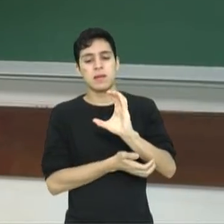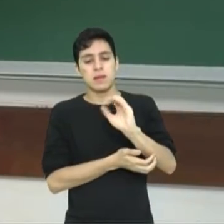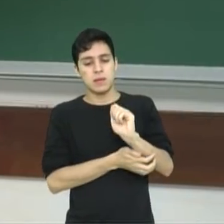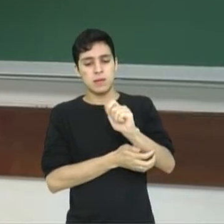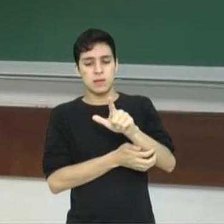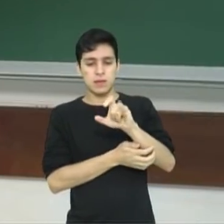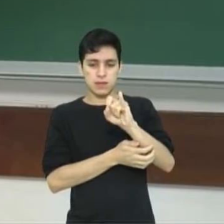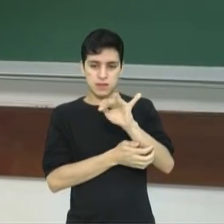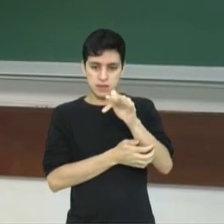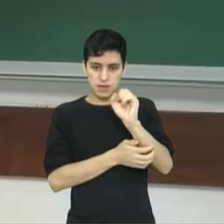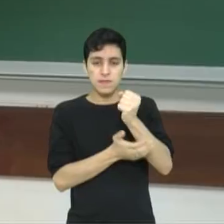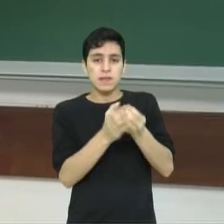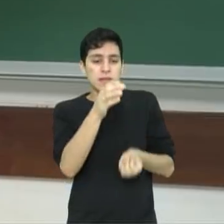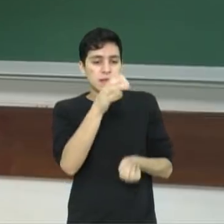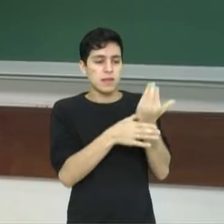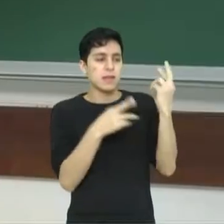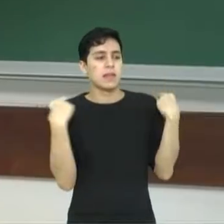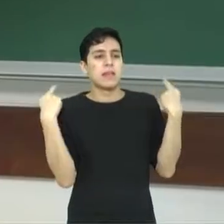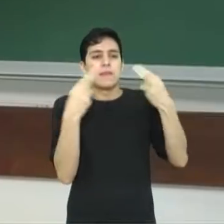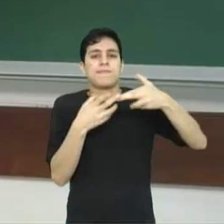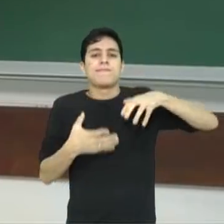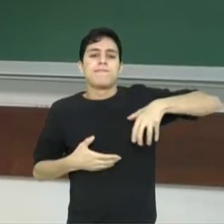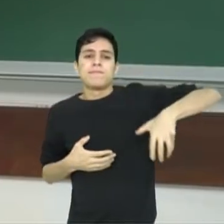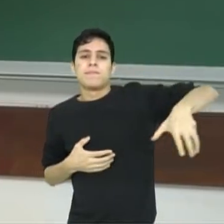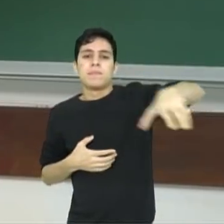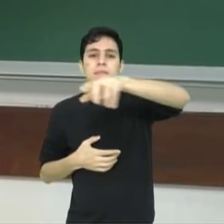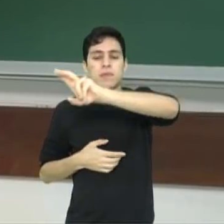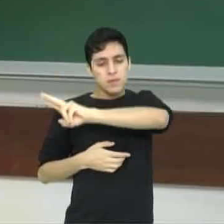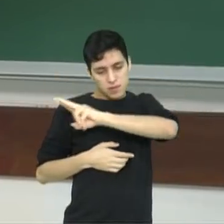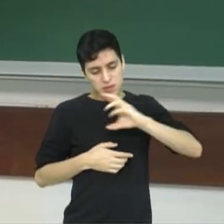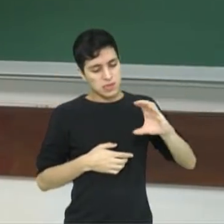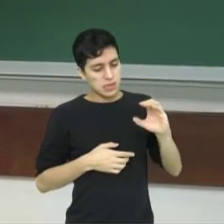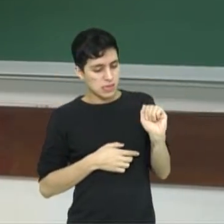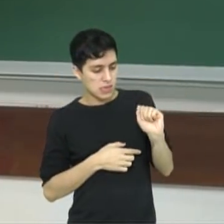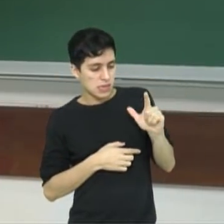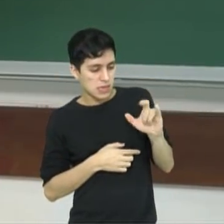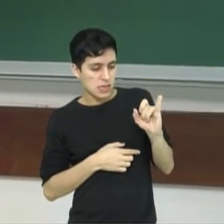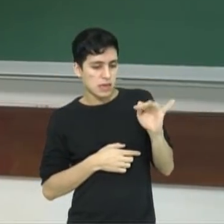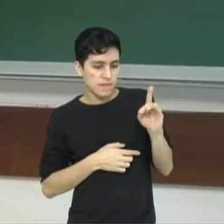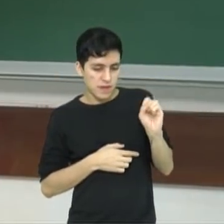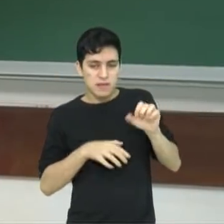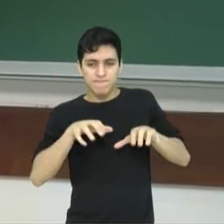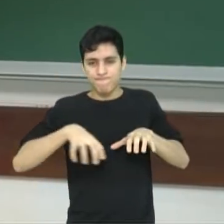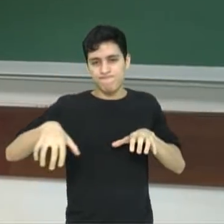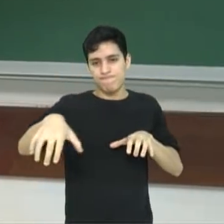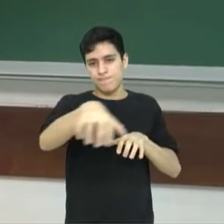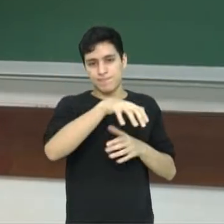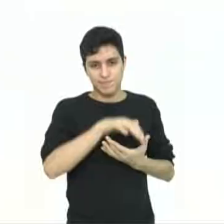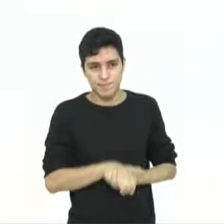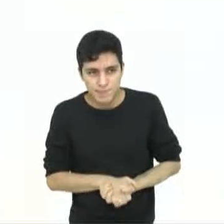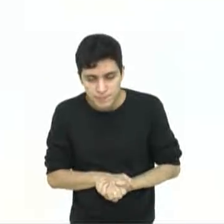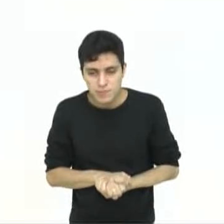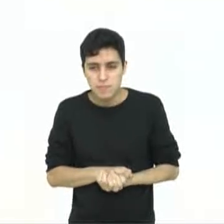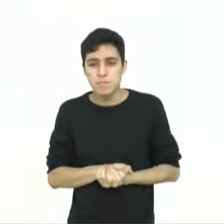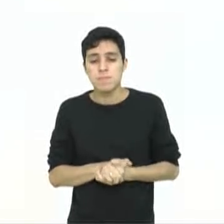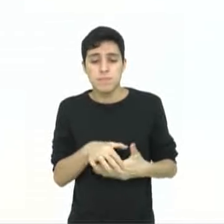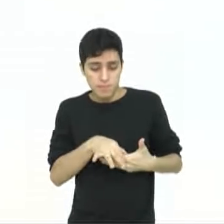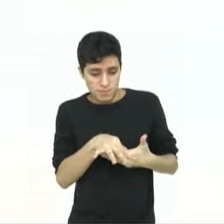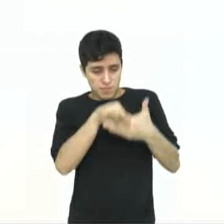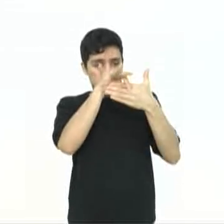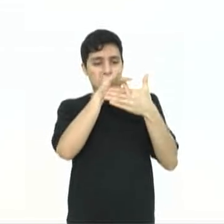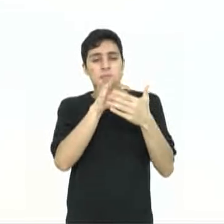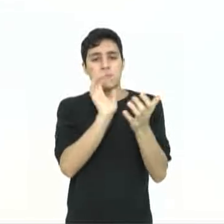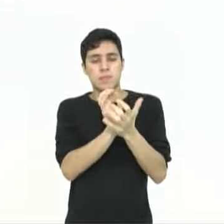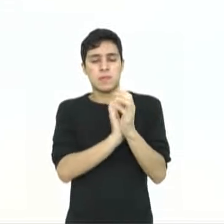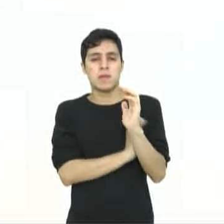expansão territorial árabe de uma maneira impressionante. A conquista de terras é ponto-chave do comércio para os árabes, se deu numa velocidade espantosa. Em